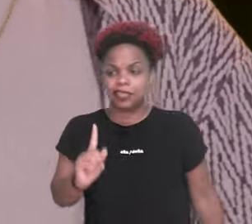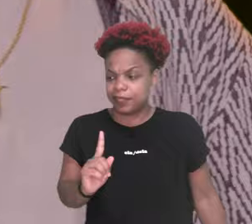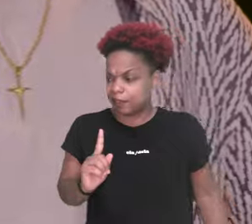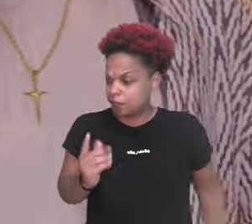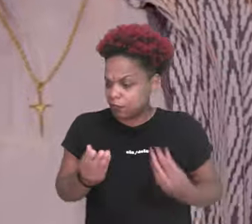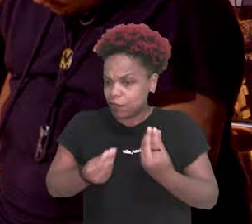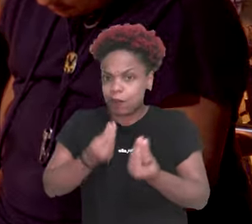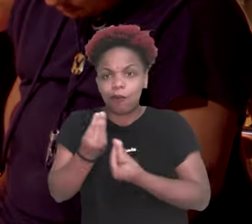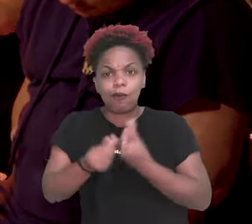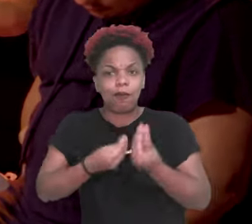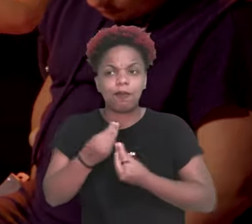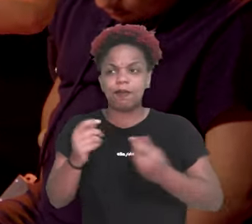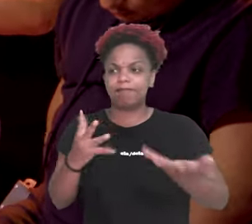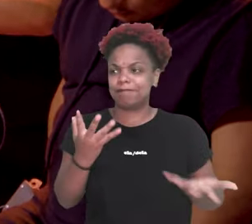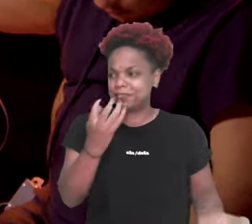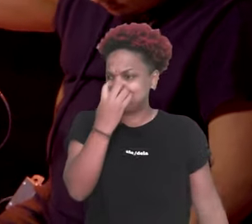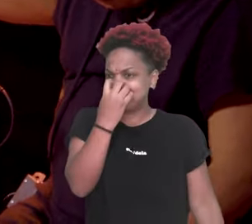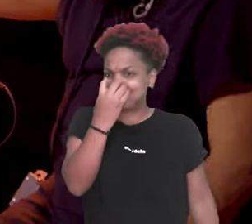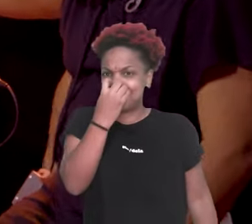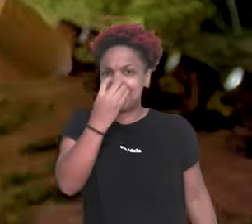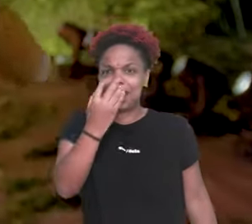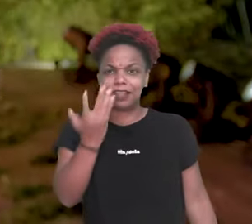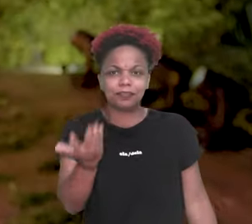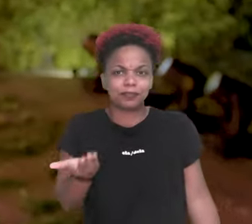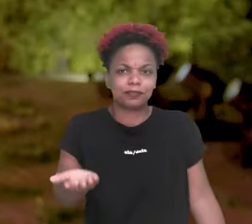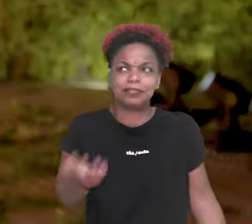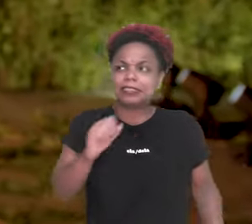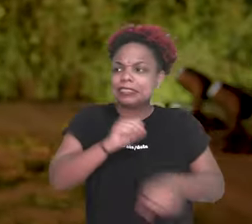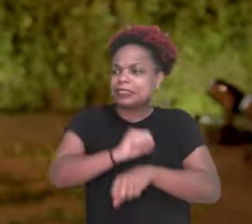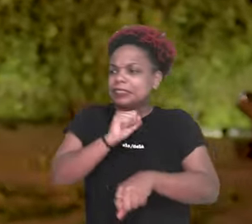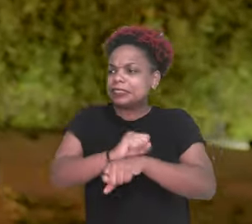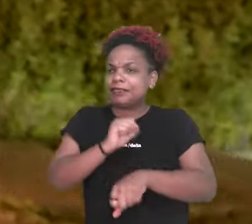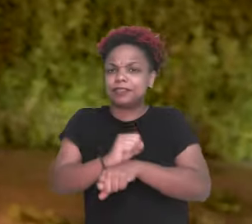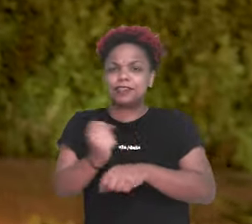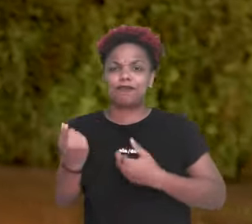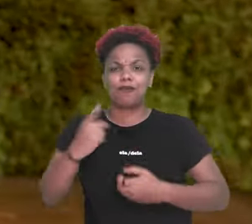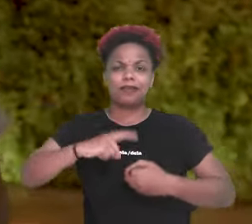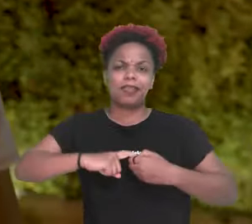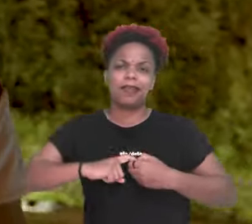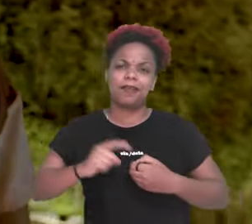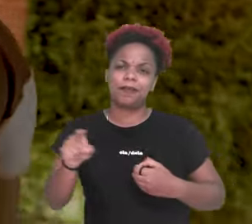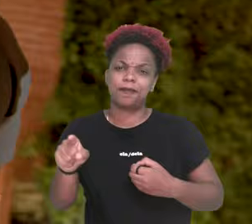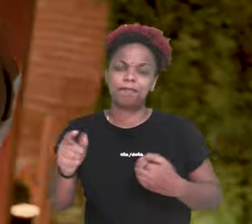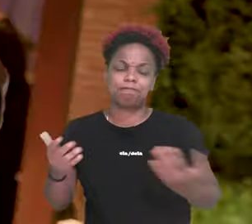tô feito um palhaço a esperar por você.